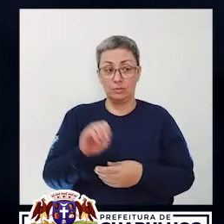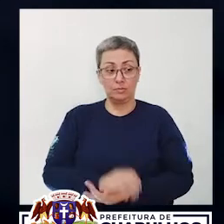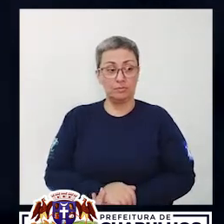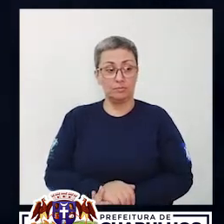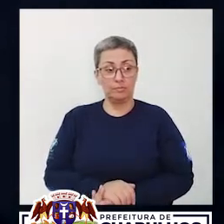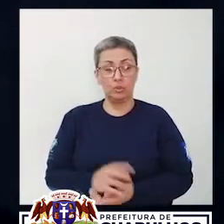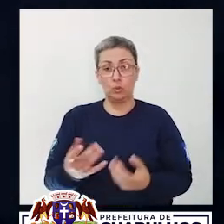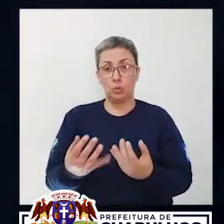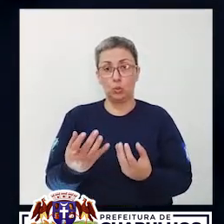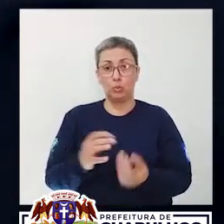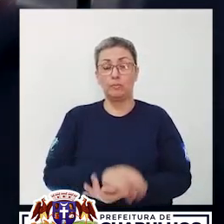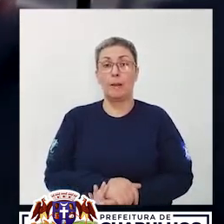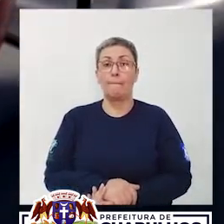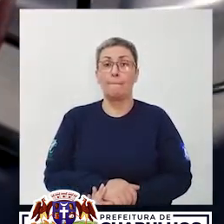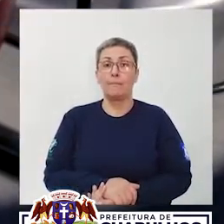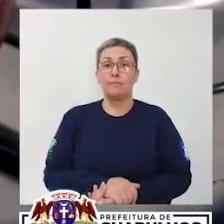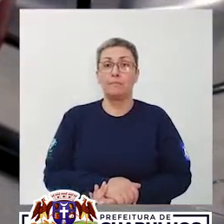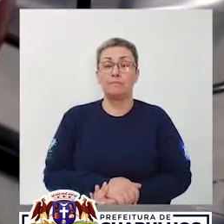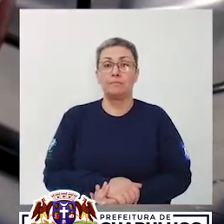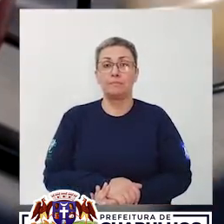alho para fritar.